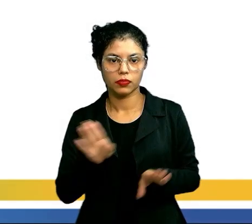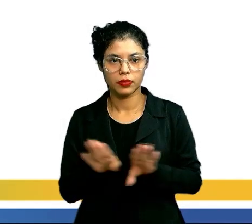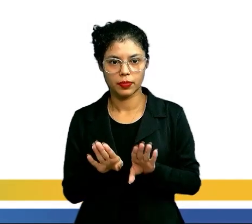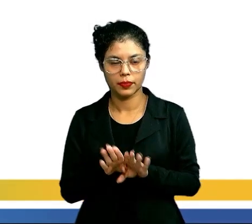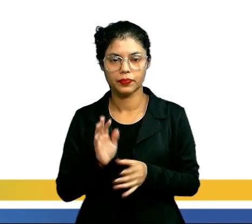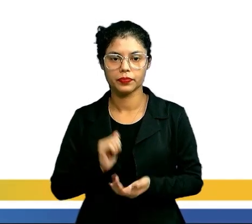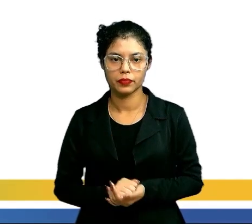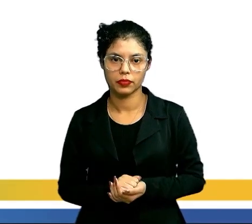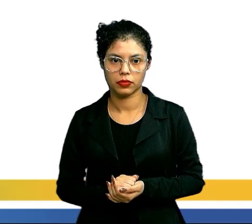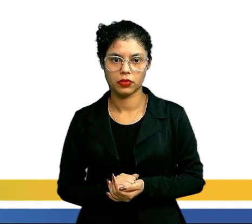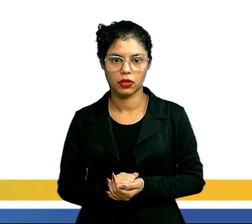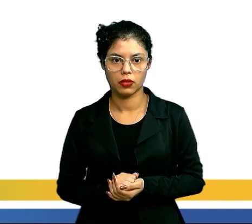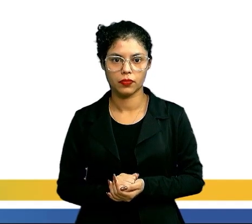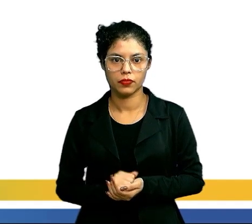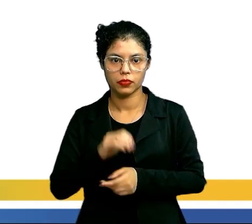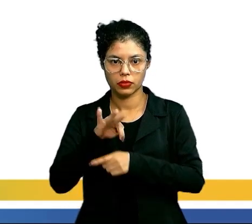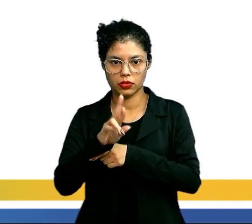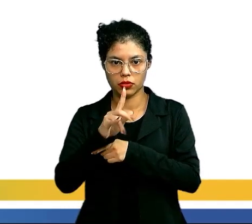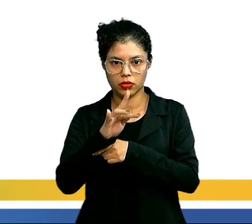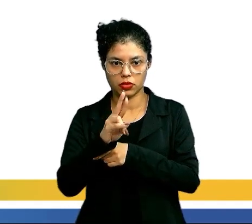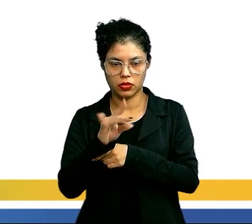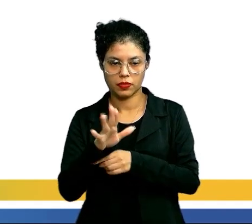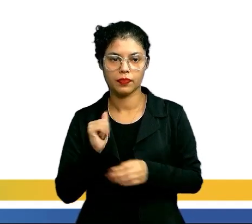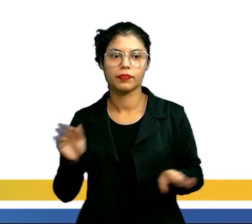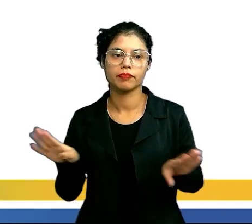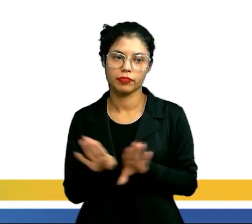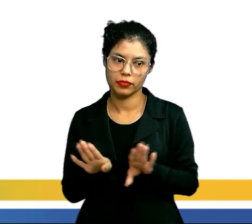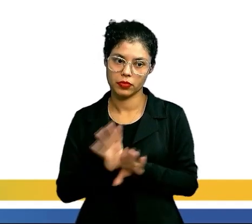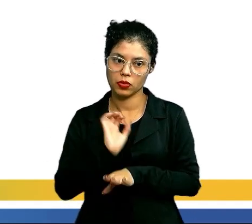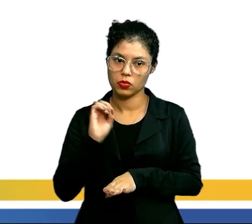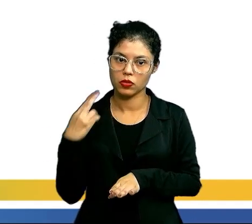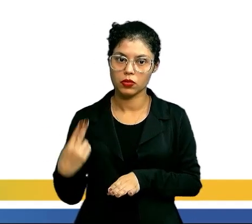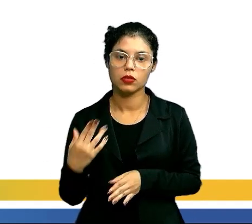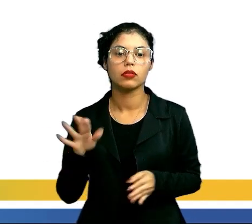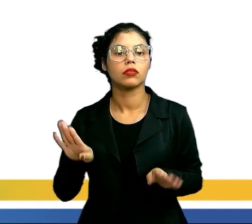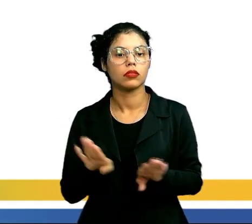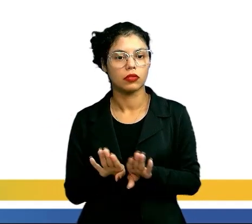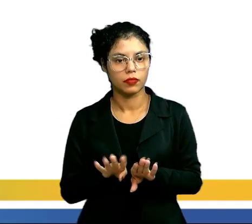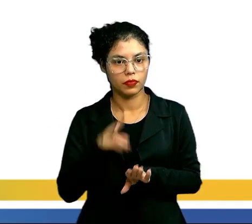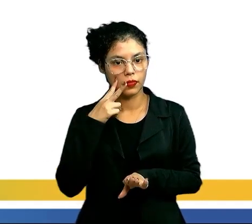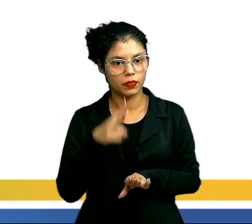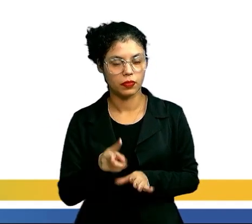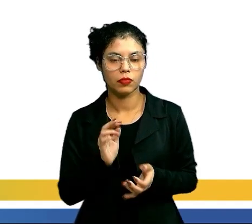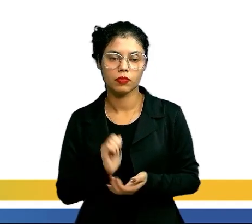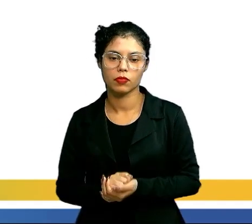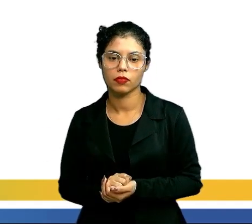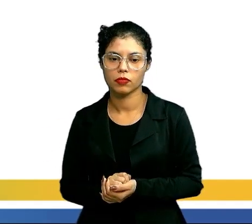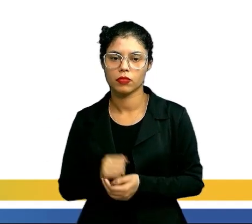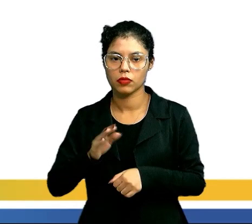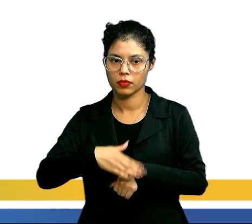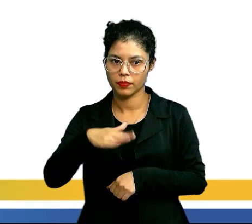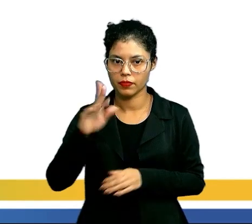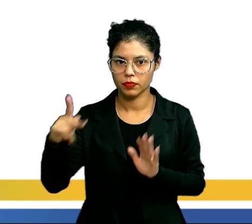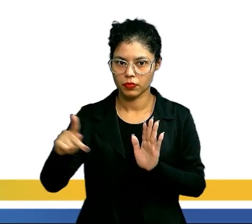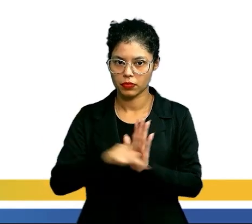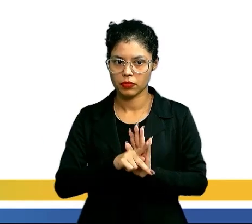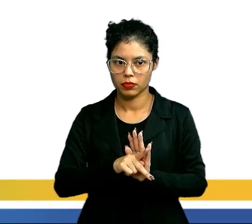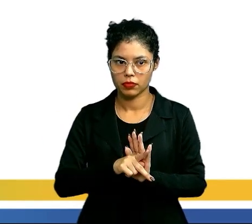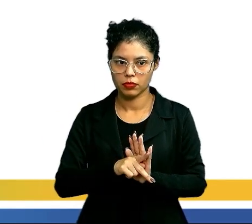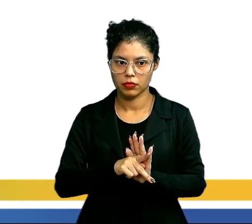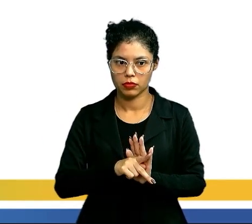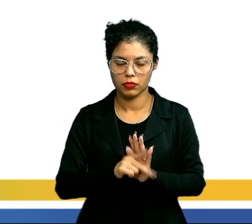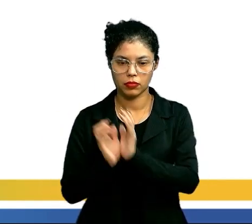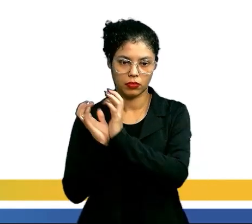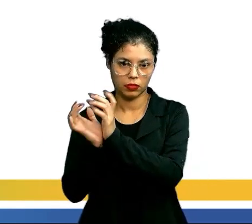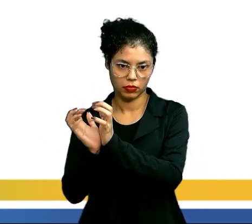causa complicações nesses órgãos. E neurotropismo também, ou seja, tá a ver aí, ele infecta mais especificamente o parênquima